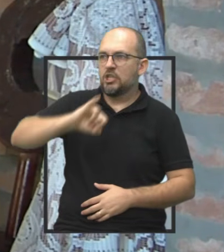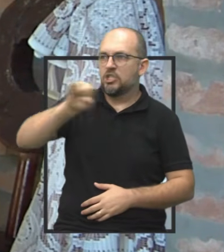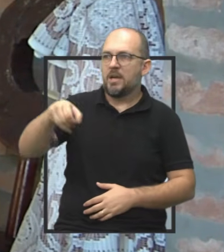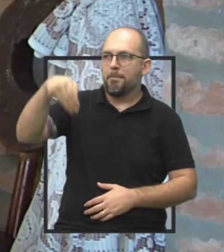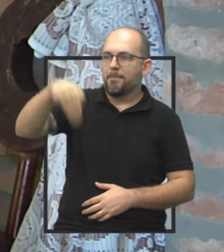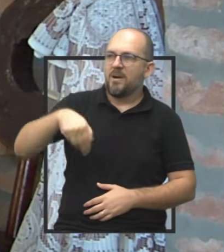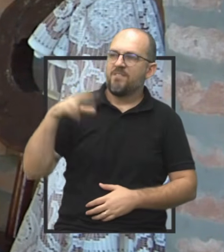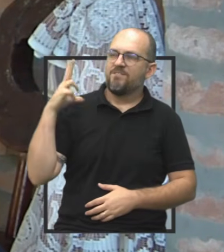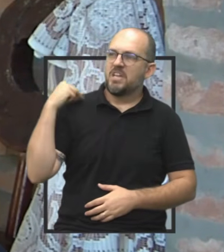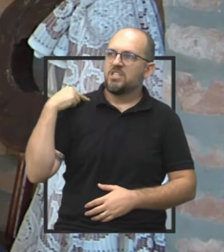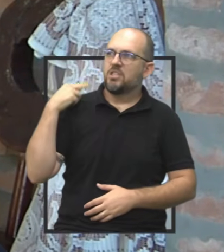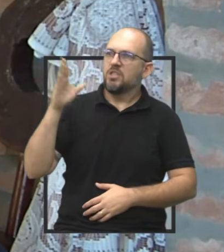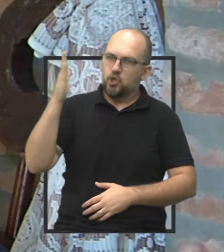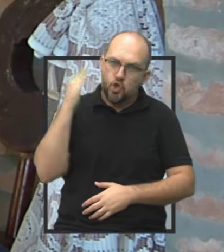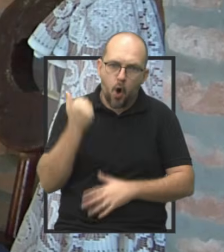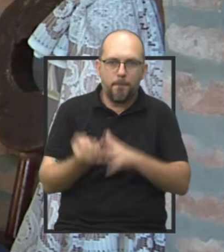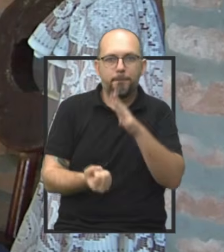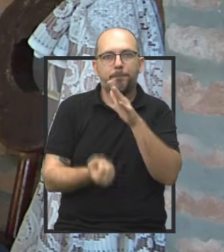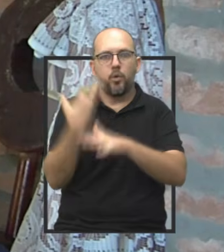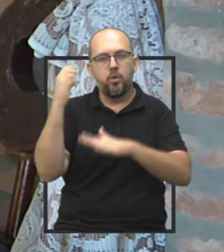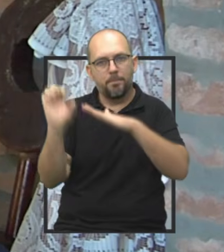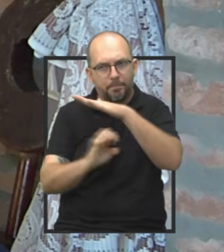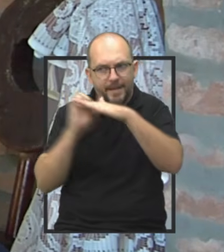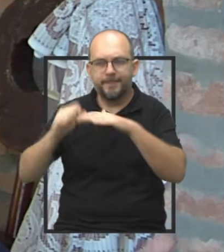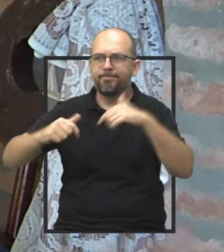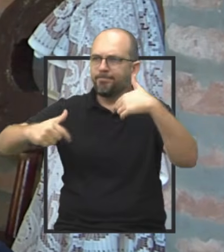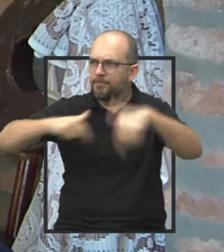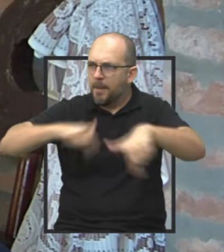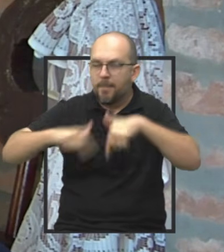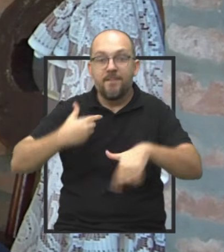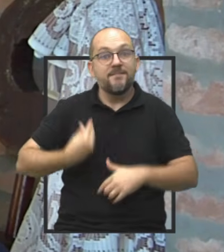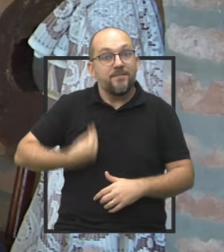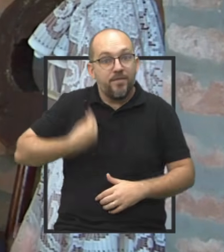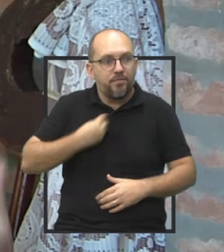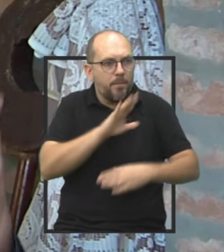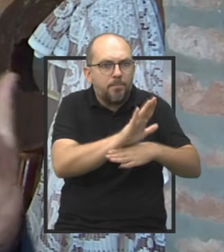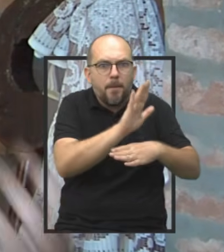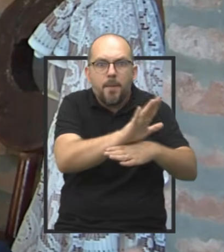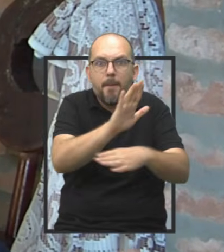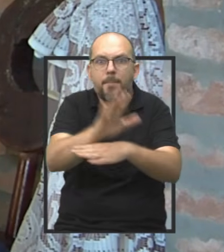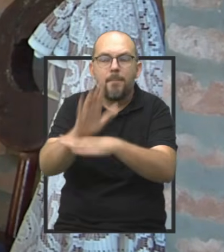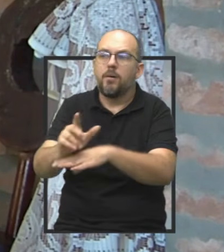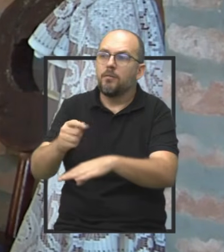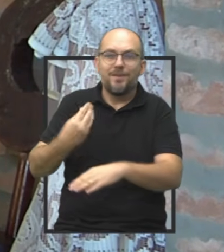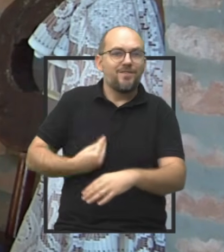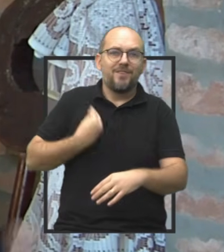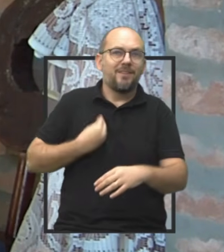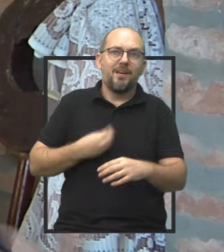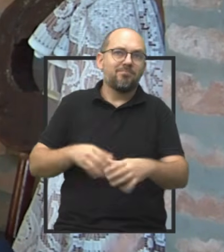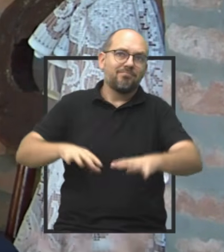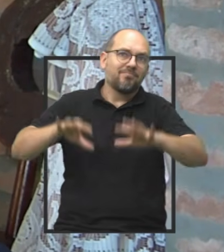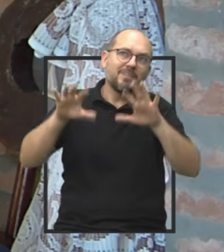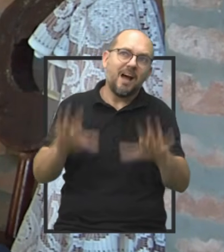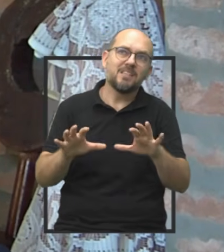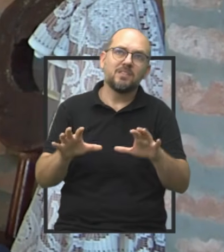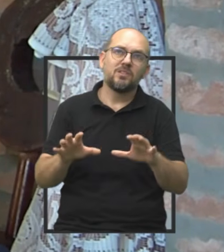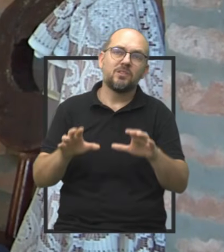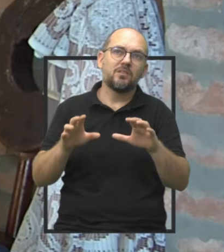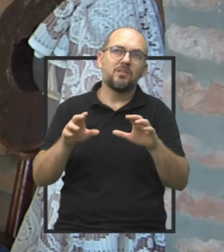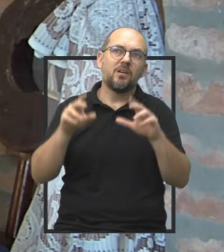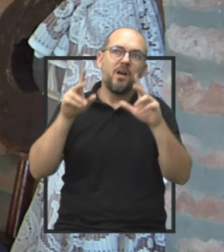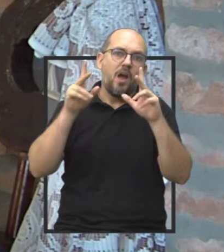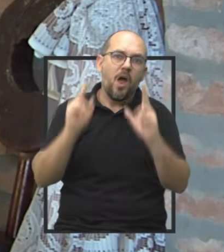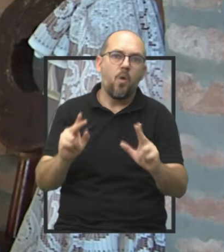que soube empreender, trabalhar, viver pelos outros como a vida tem que ser